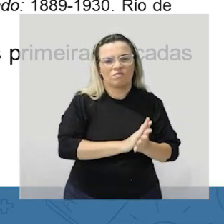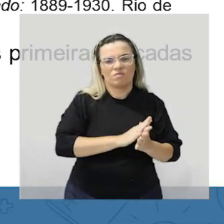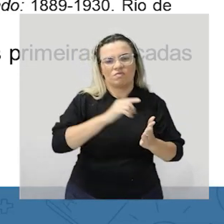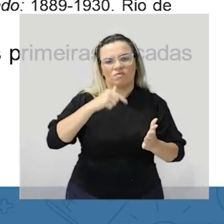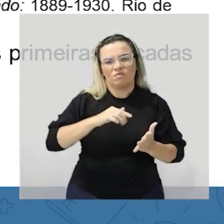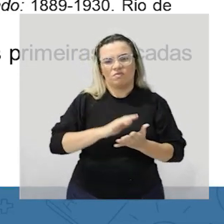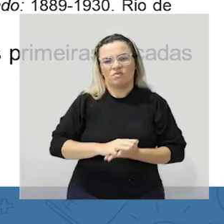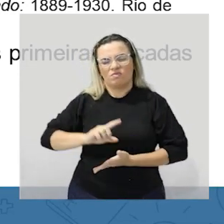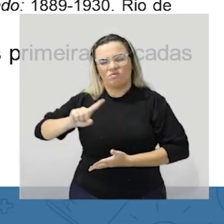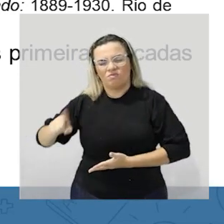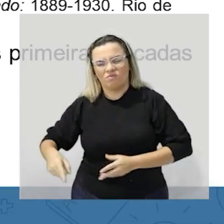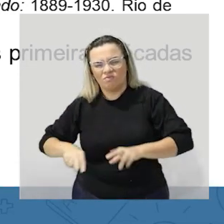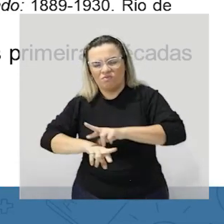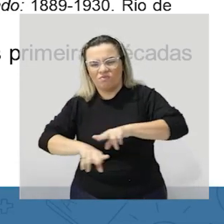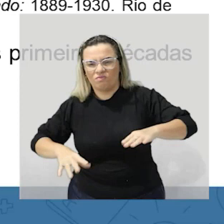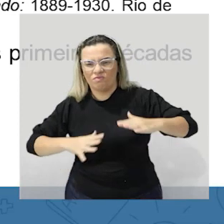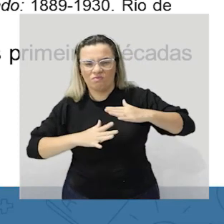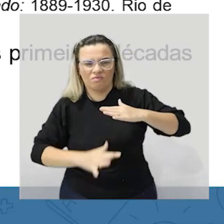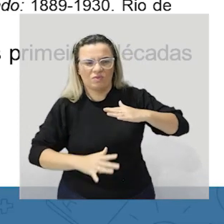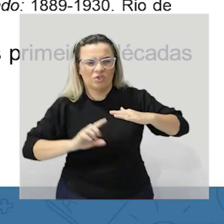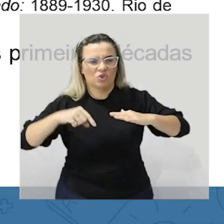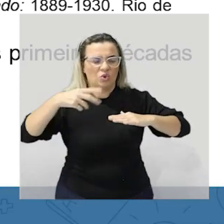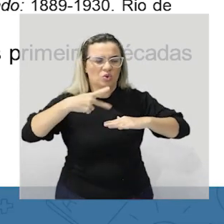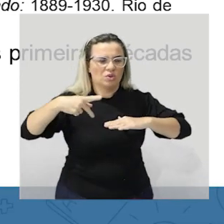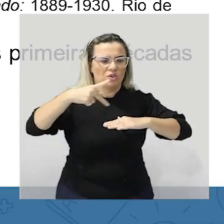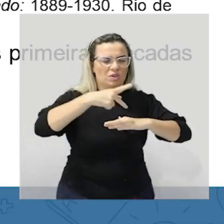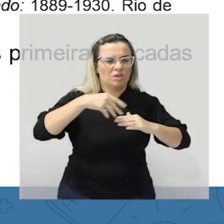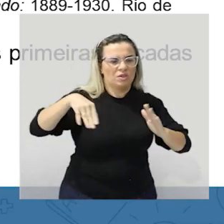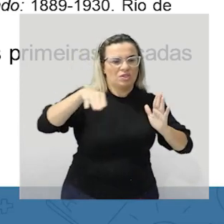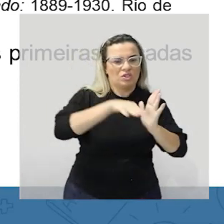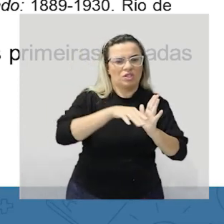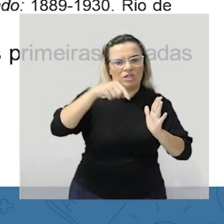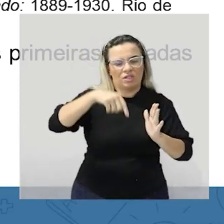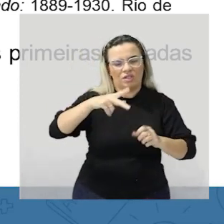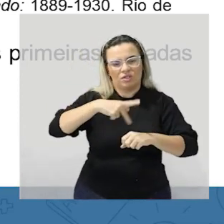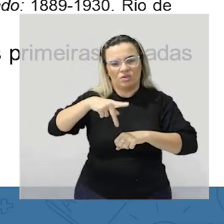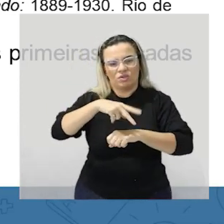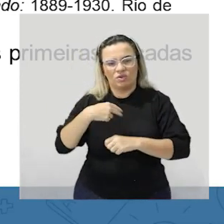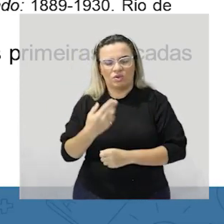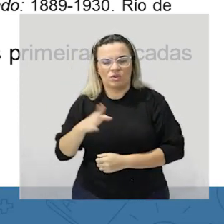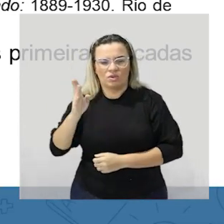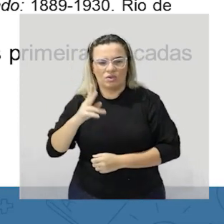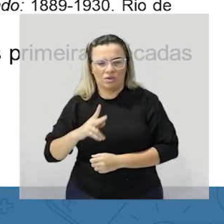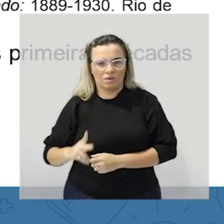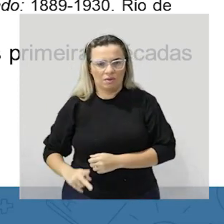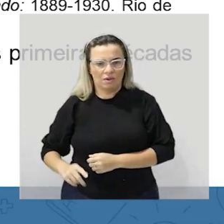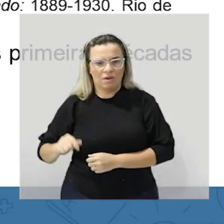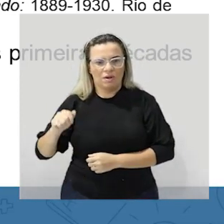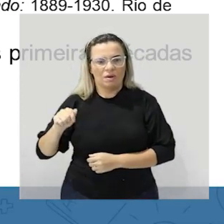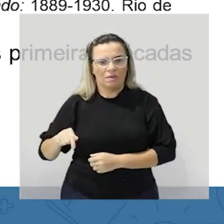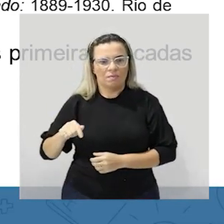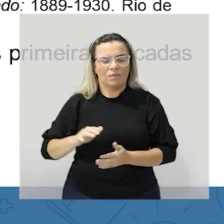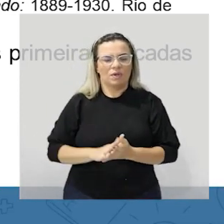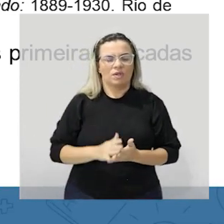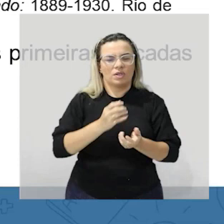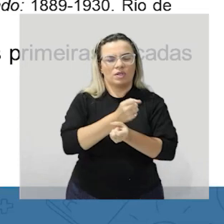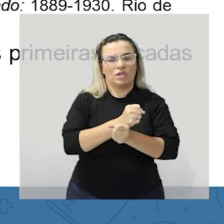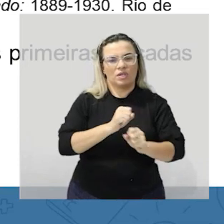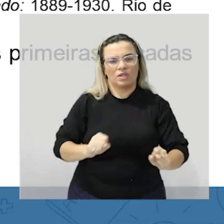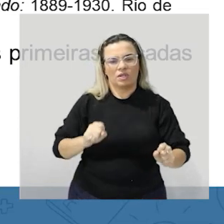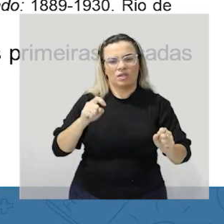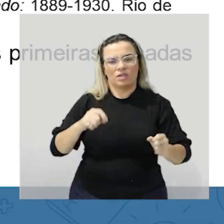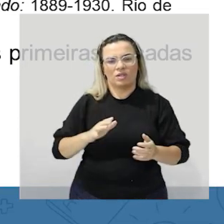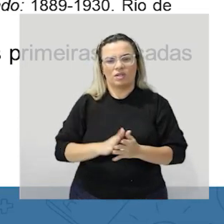racializado, milhares de imigrantes estrangeiros, recém-chegados, e de ex-escravos, recém-libertos,